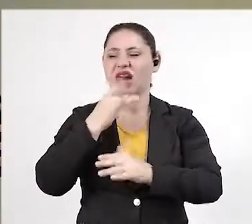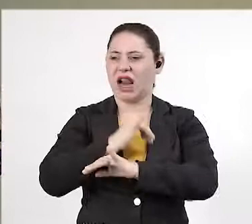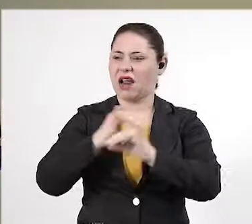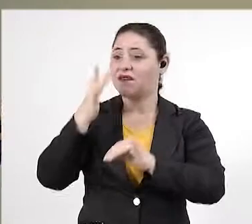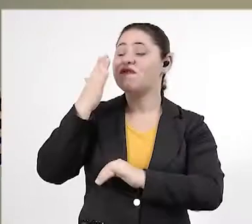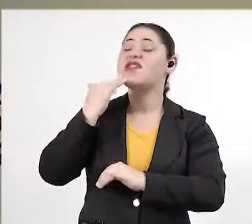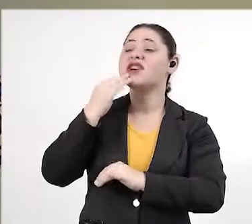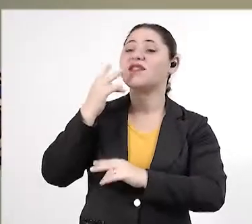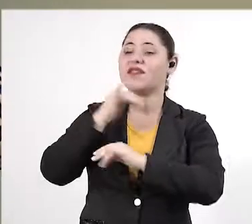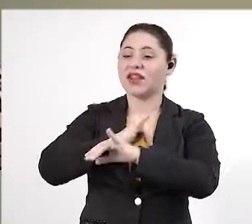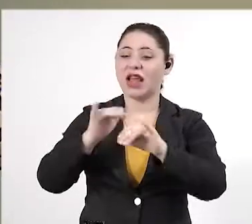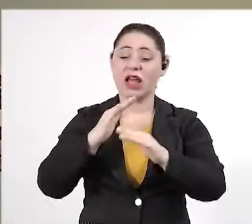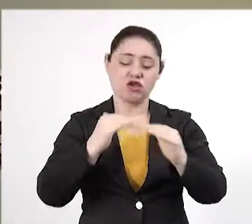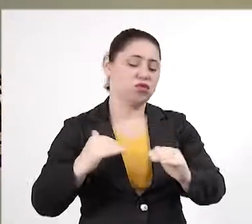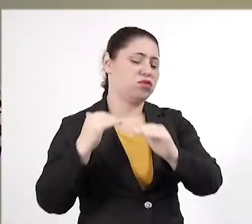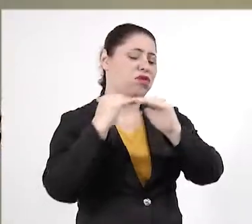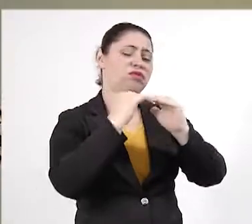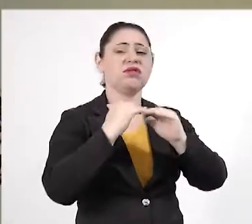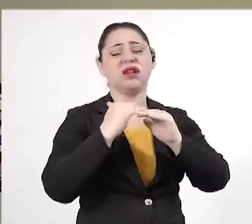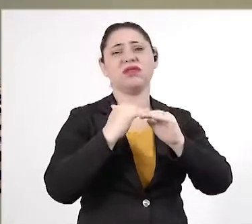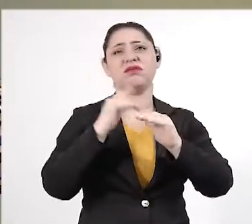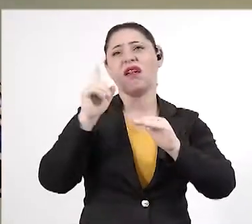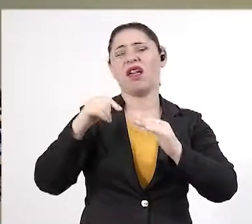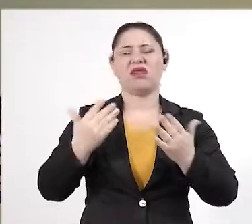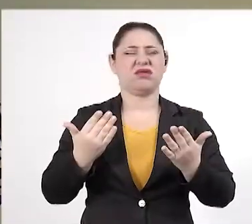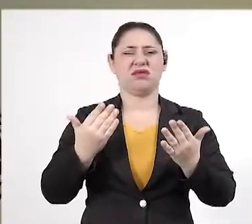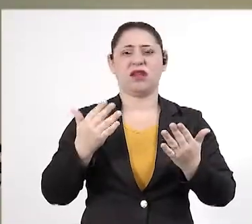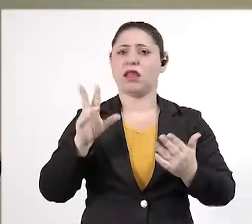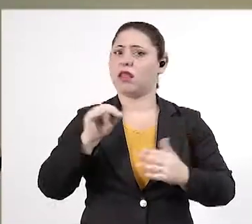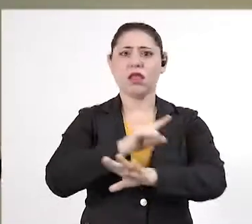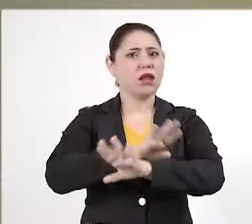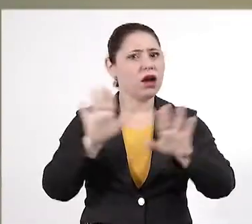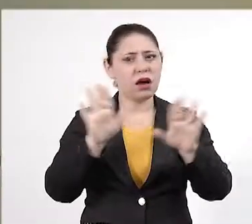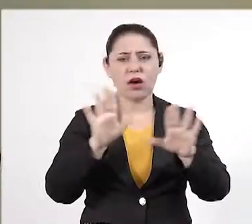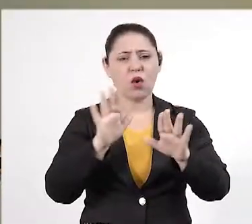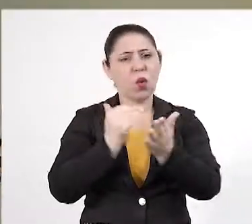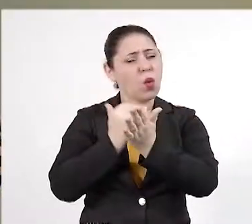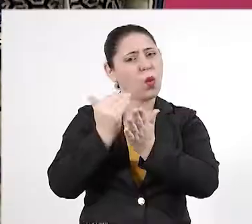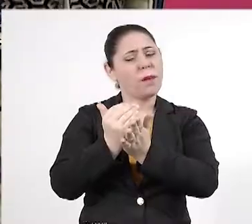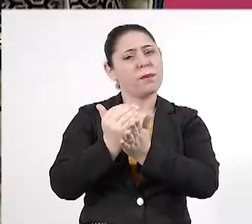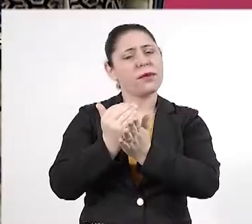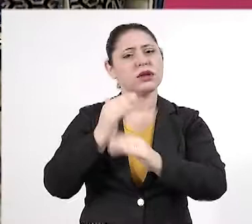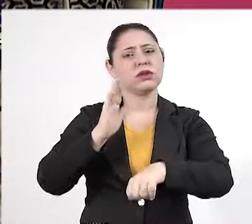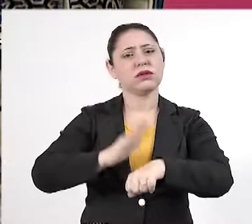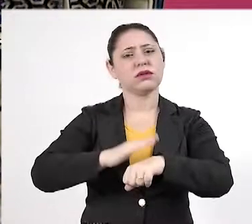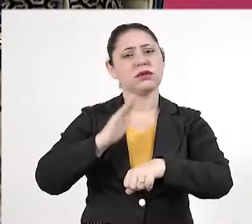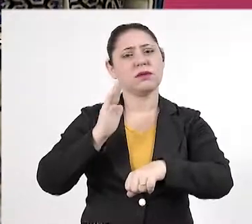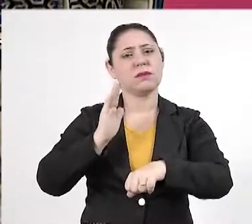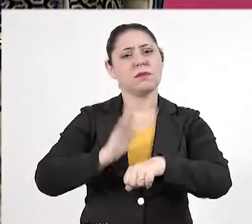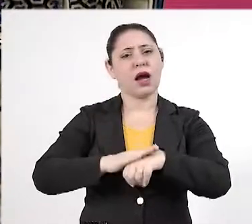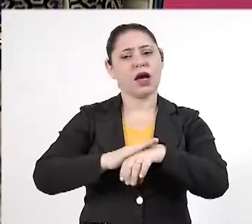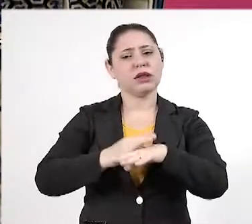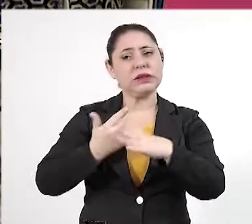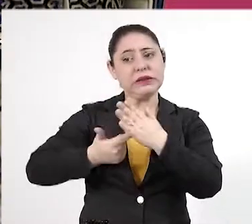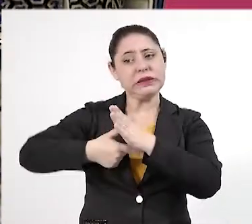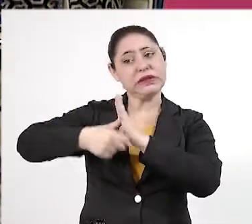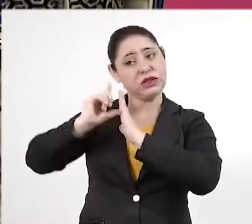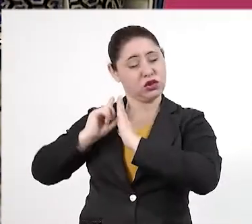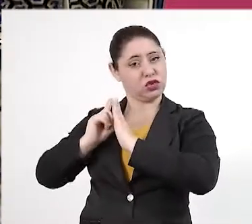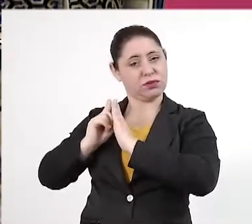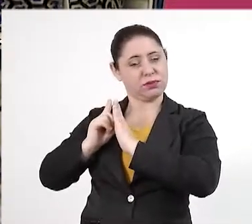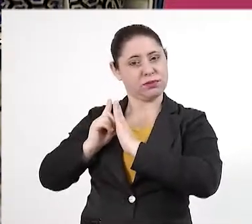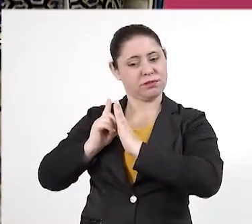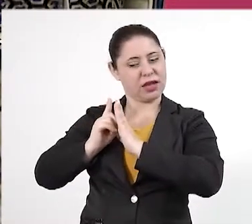assim, porque a igualdade, porque... Não, gente, começa mais para